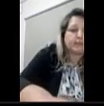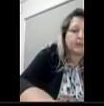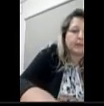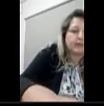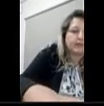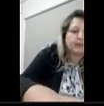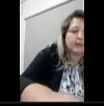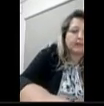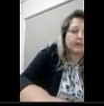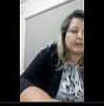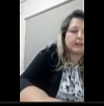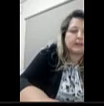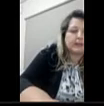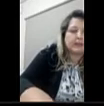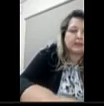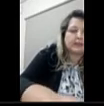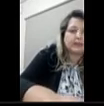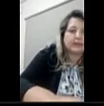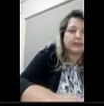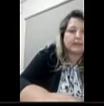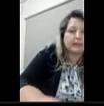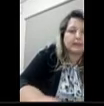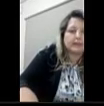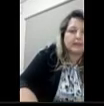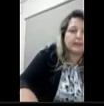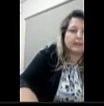muito ela. Então, rompe com a concentração.